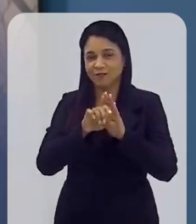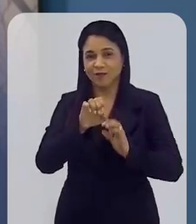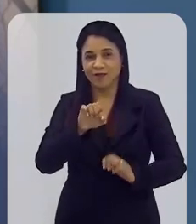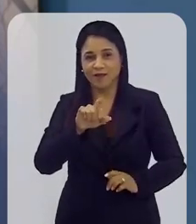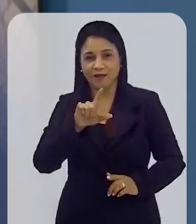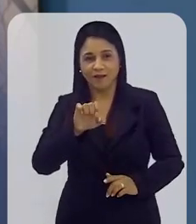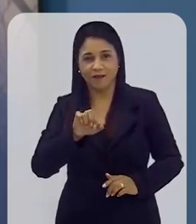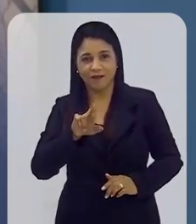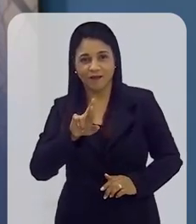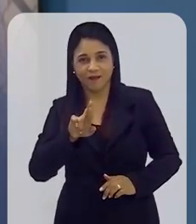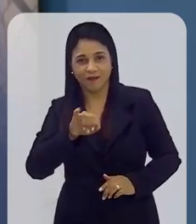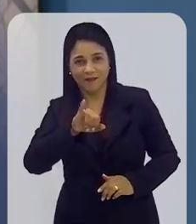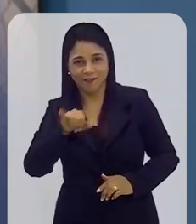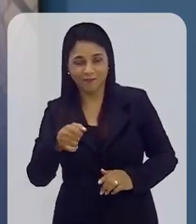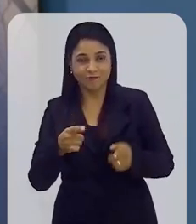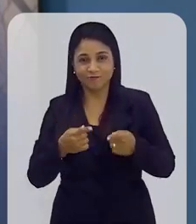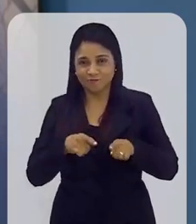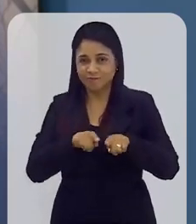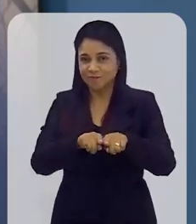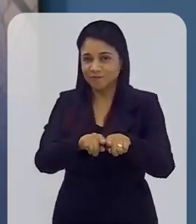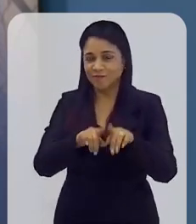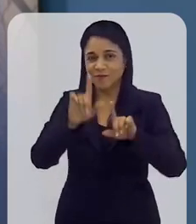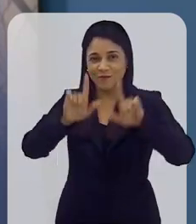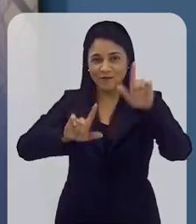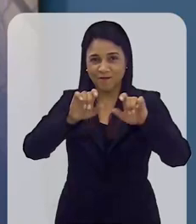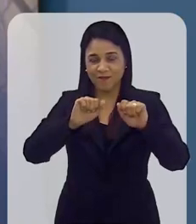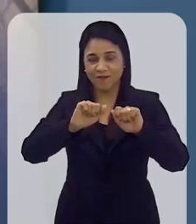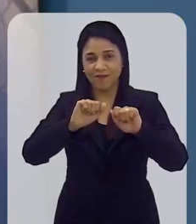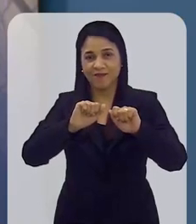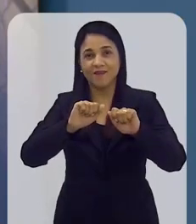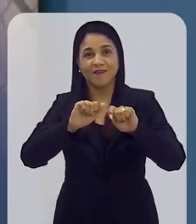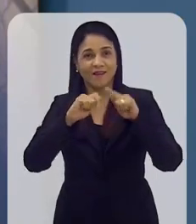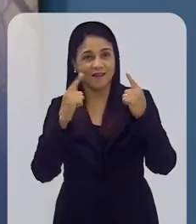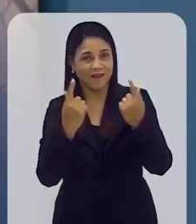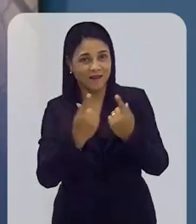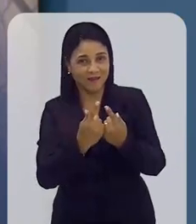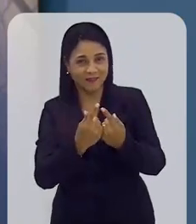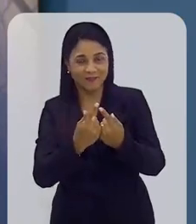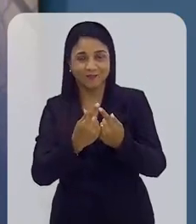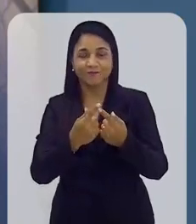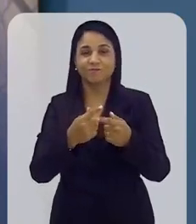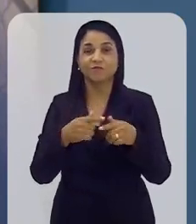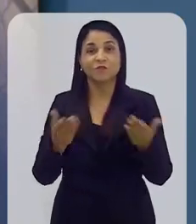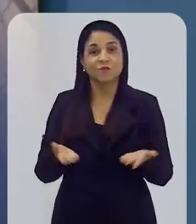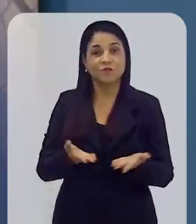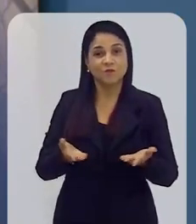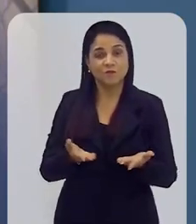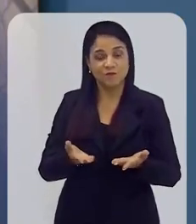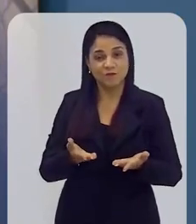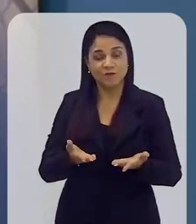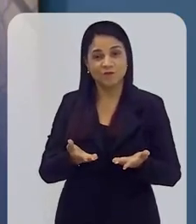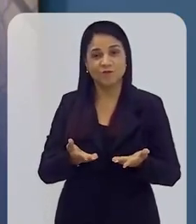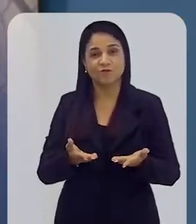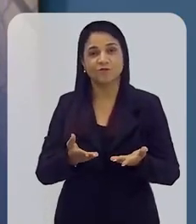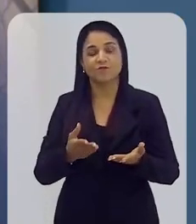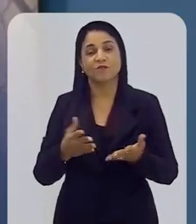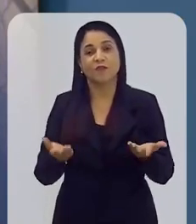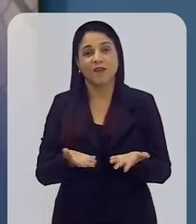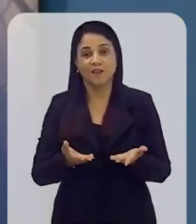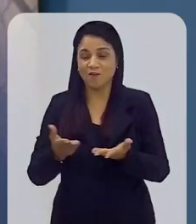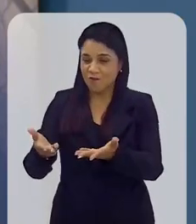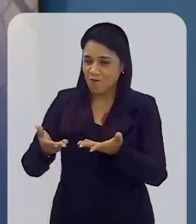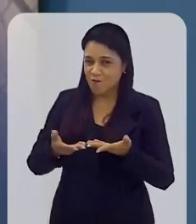Elerge, produzido em parceria com a TV Alerge. E hoje, aqui no nosso estúdio, nós temos